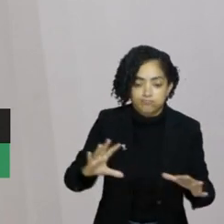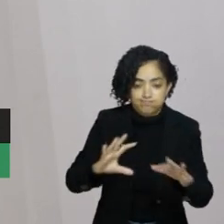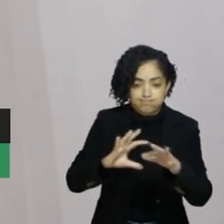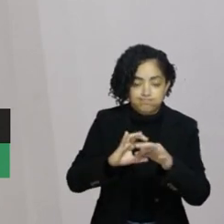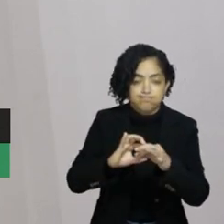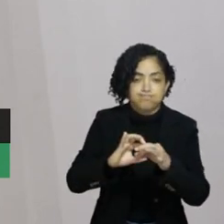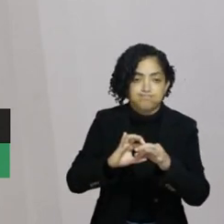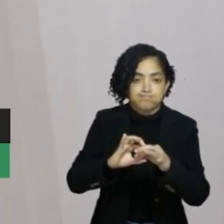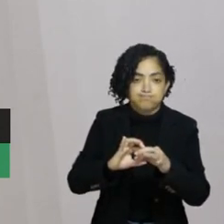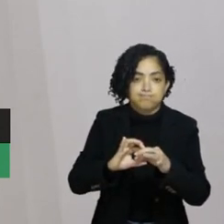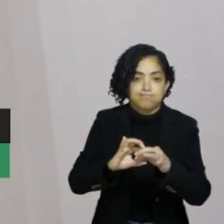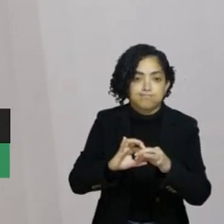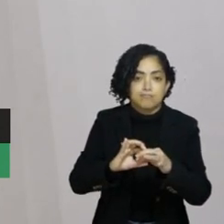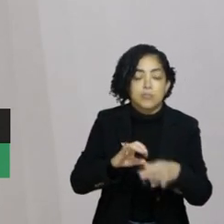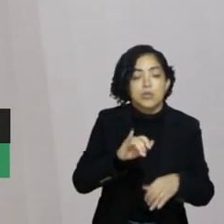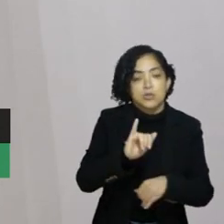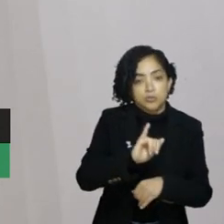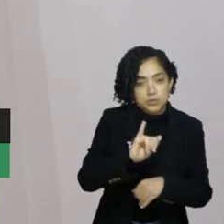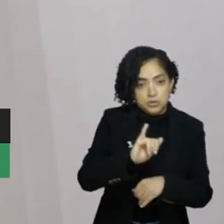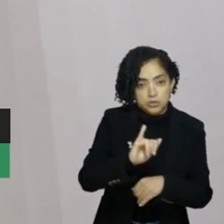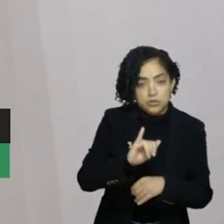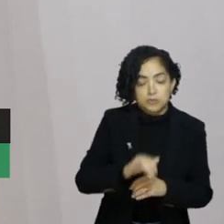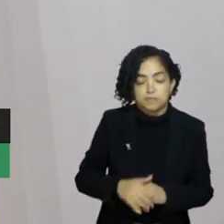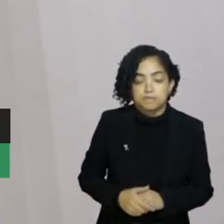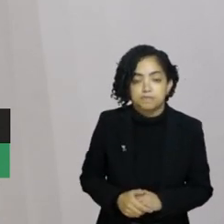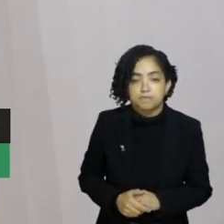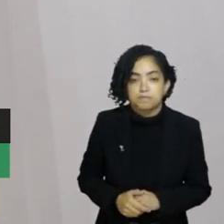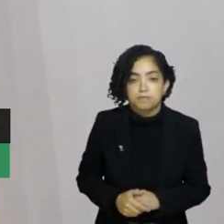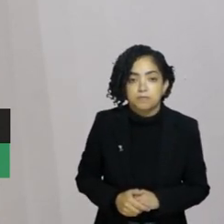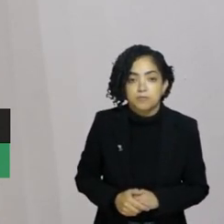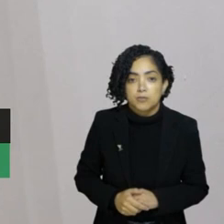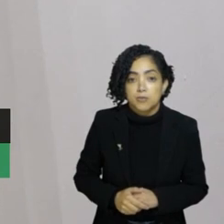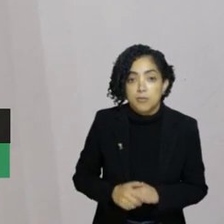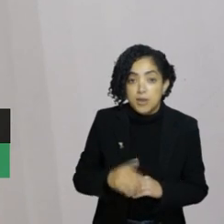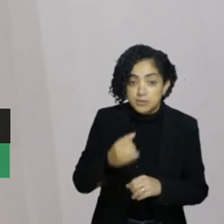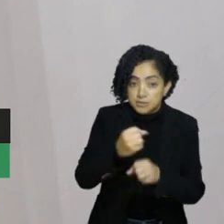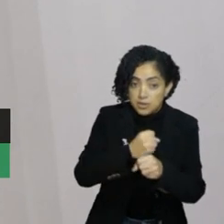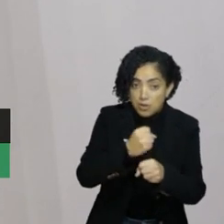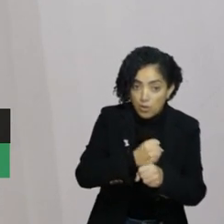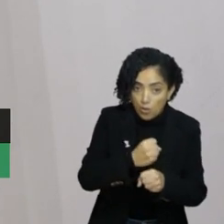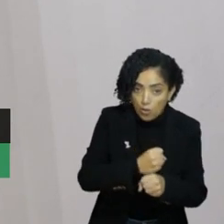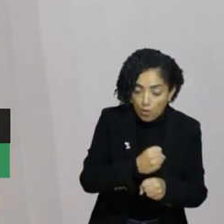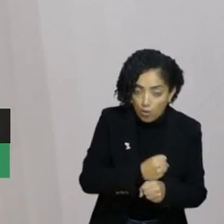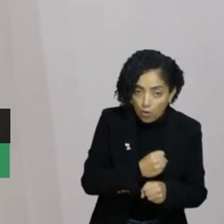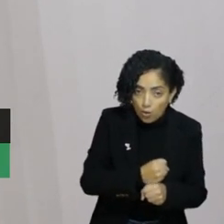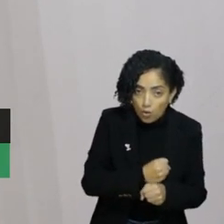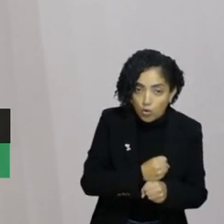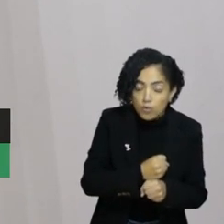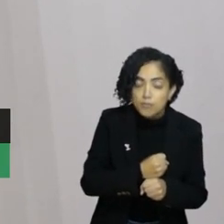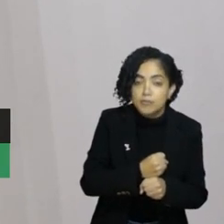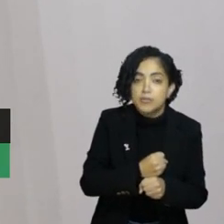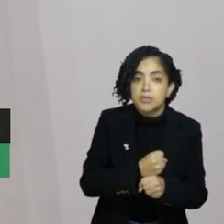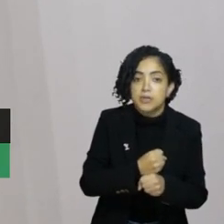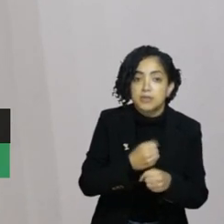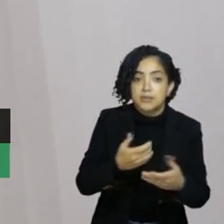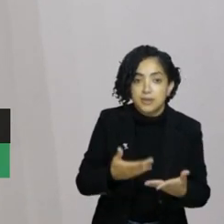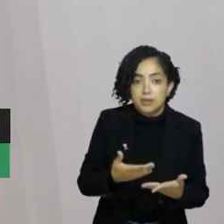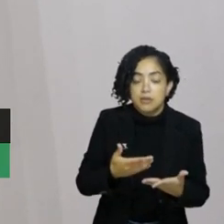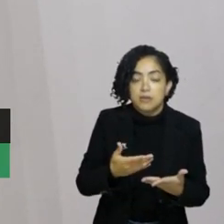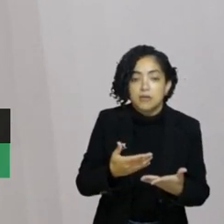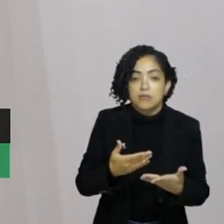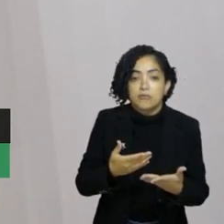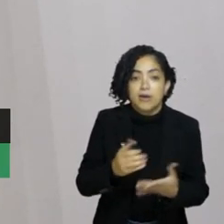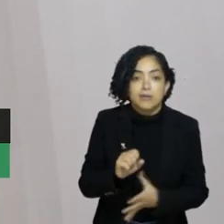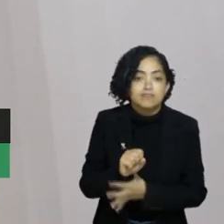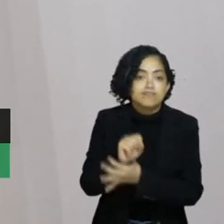o próprio rio Itajaí-Açu. Esta é uma grande obra que vai deixar a população do Alto Vale mais segura.